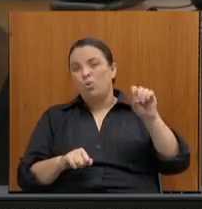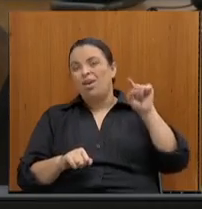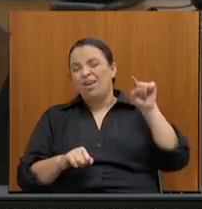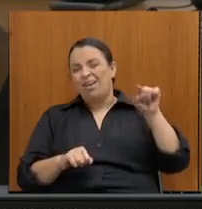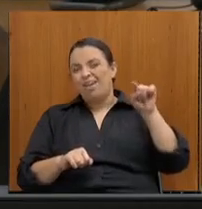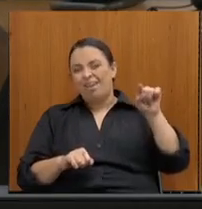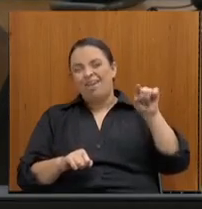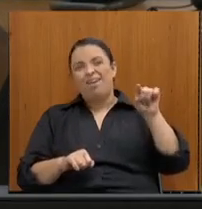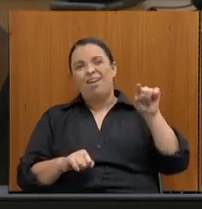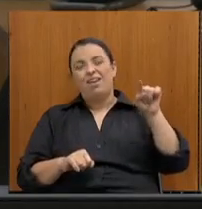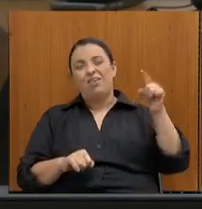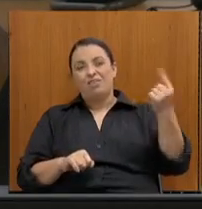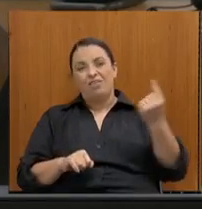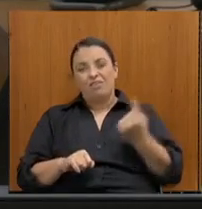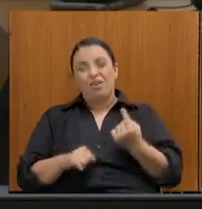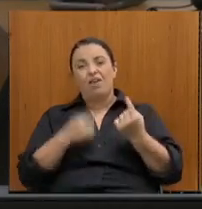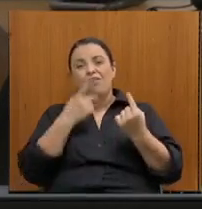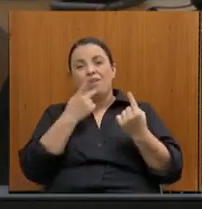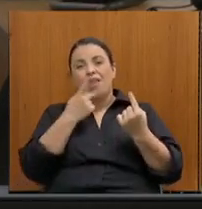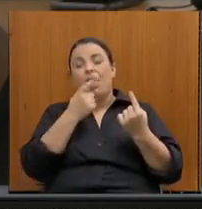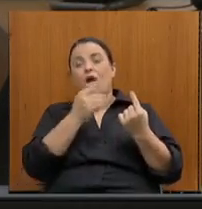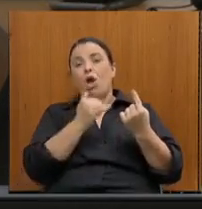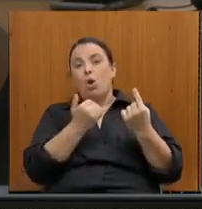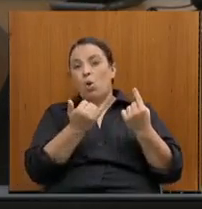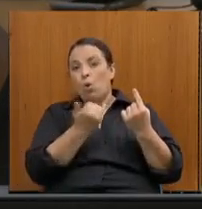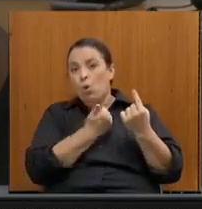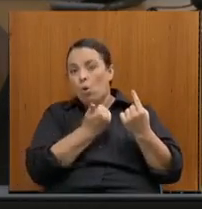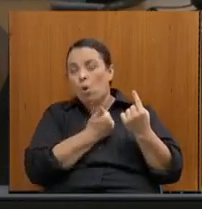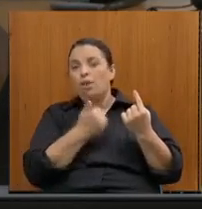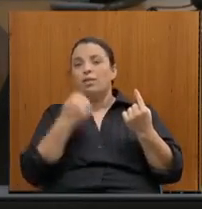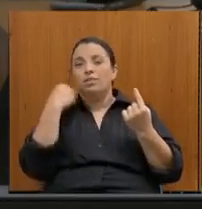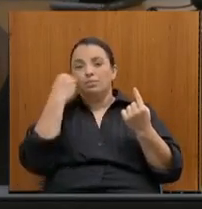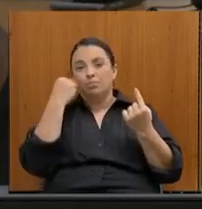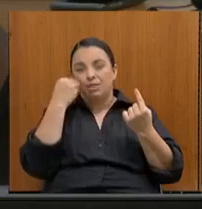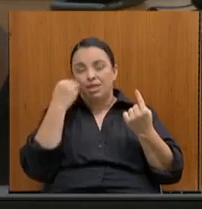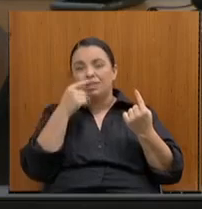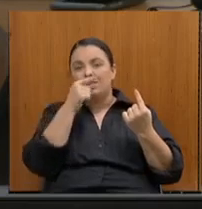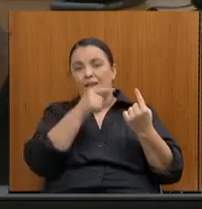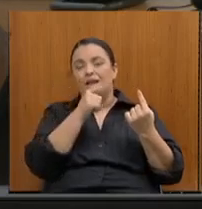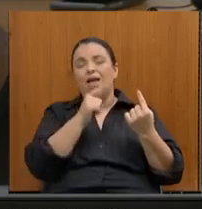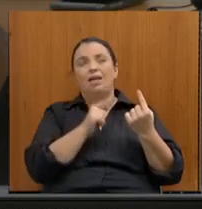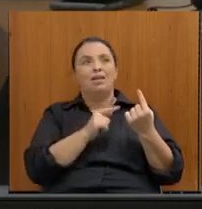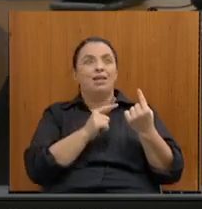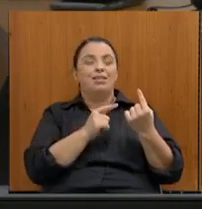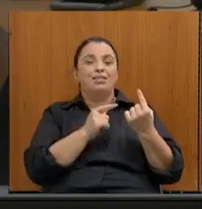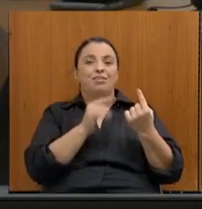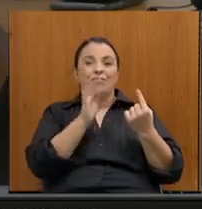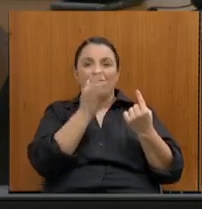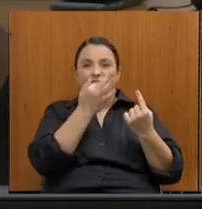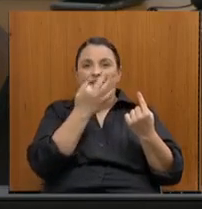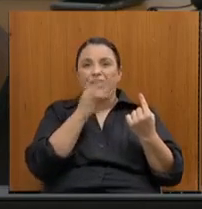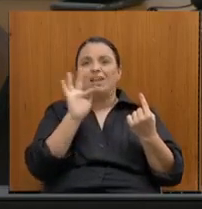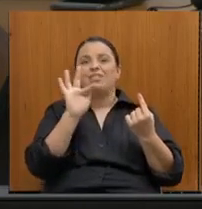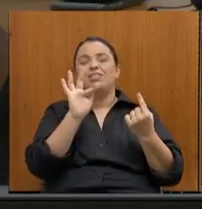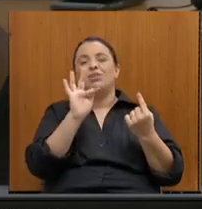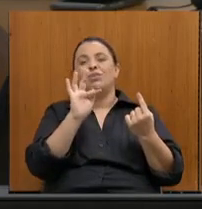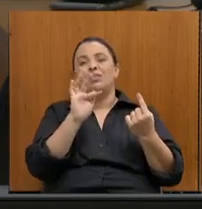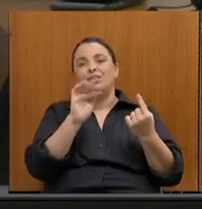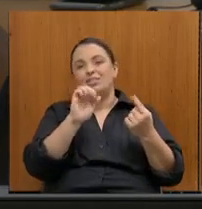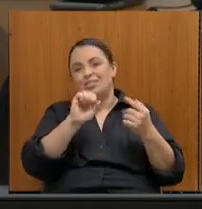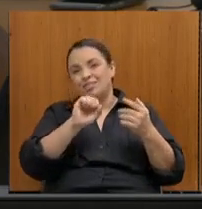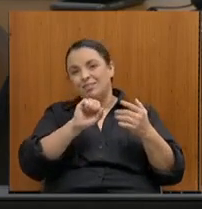né nos falar a sua experiência lá da Federação das indústrias do Ceará Muito obrigado pela sua contribuição